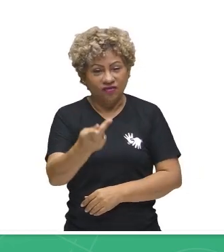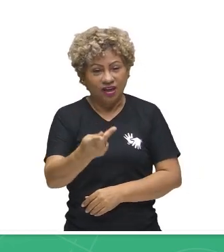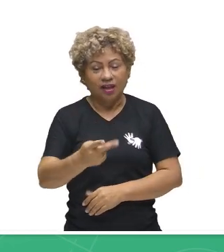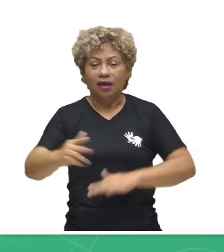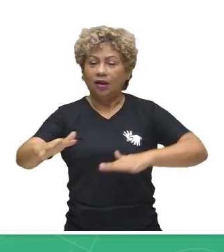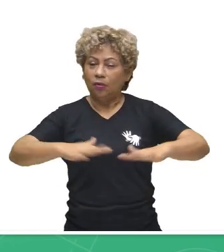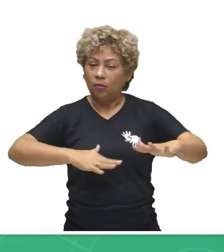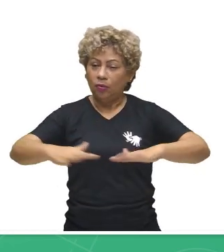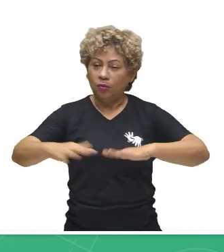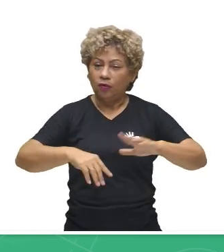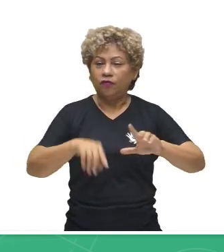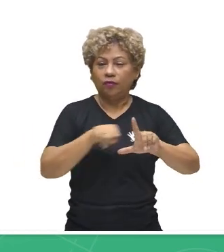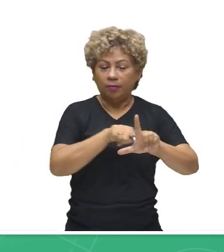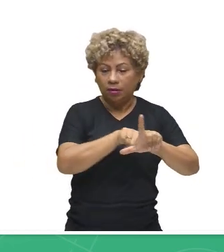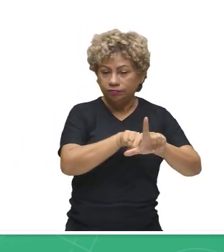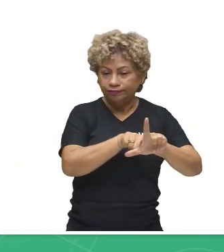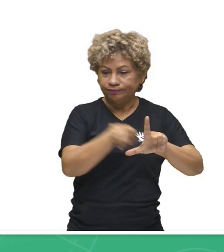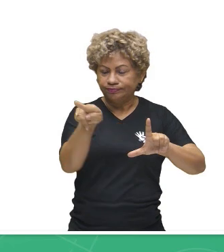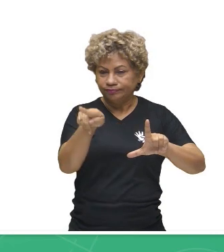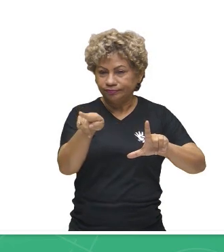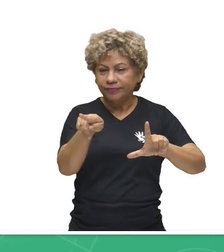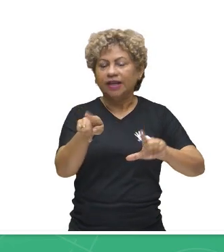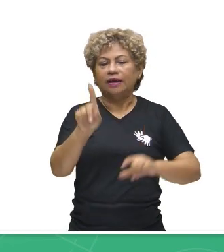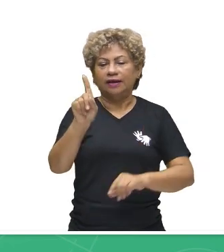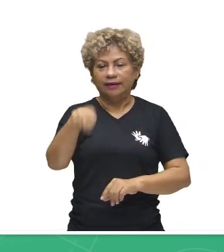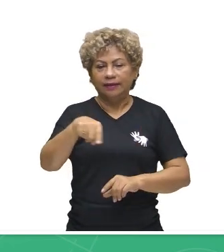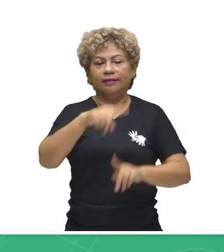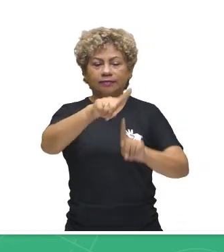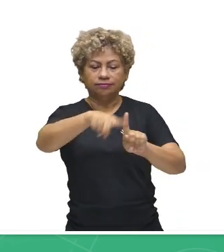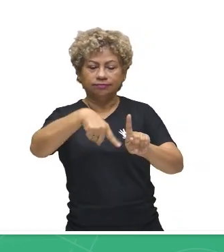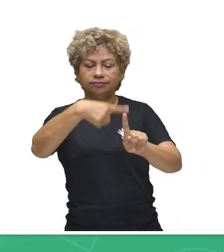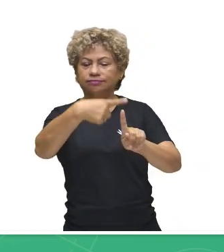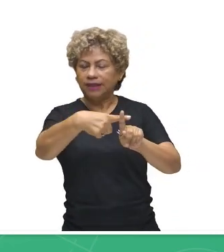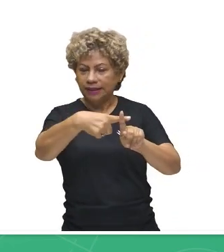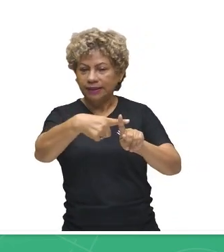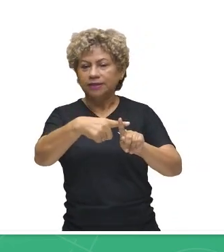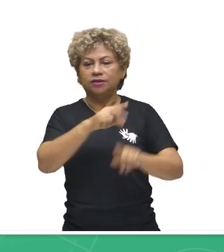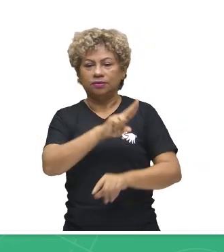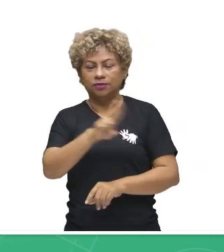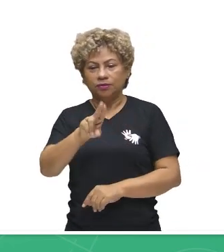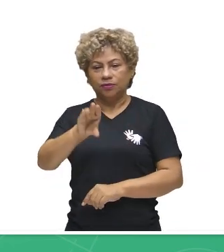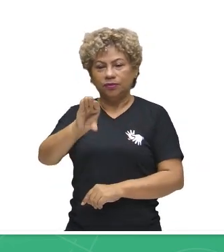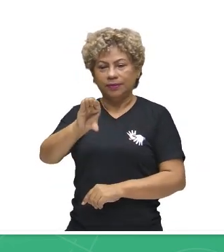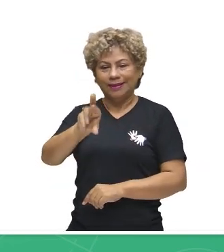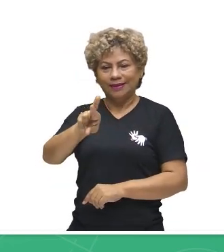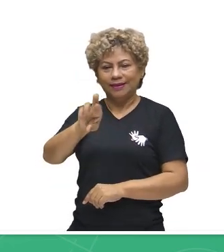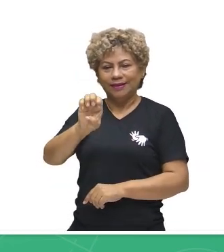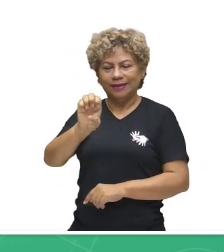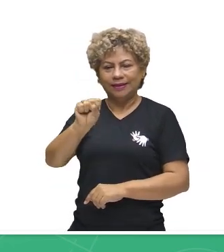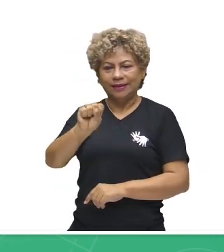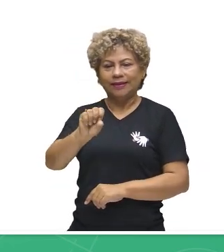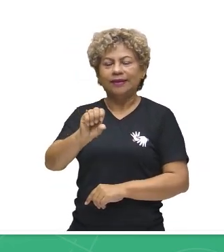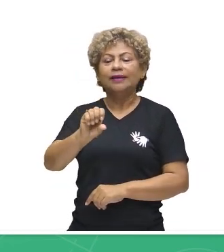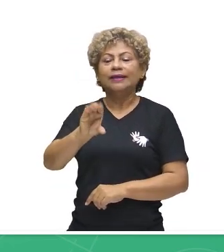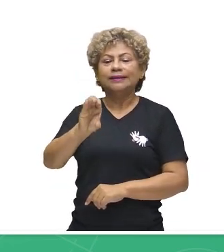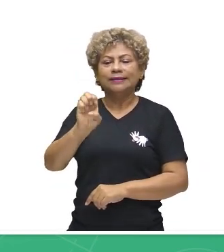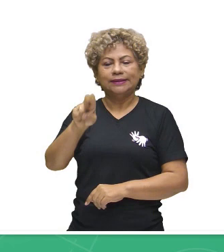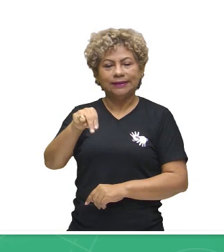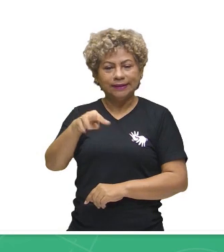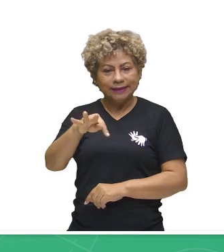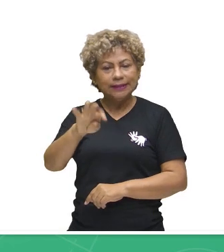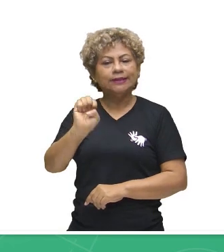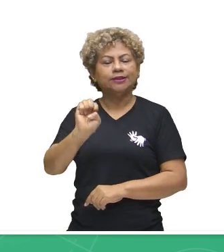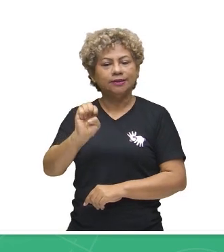função crescente. E essa função crescente me dá aqui a equação do sorvete, que vai me